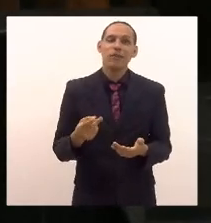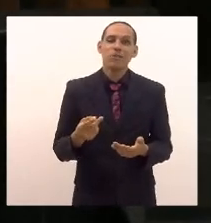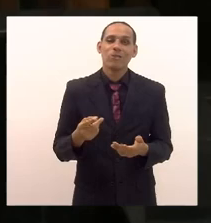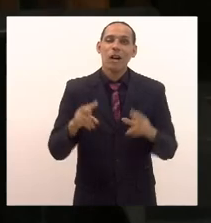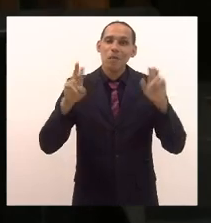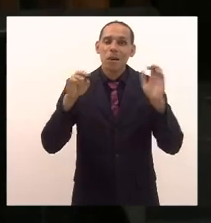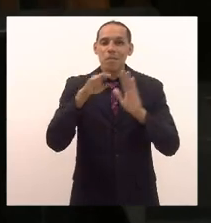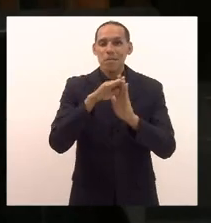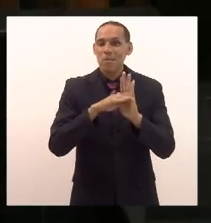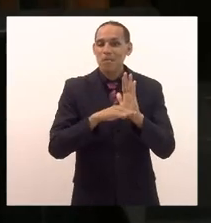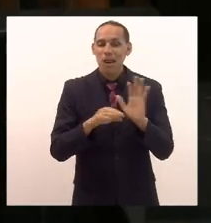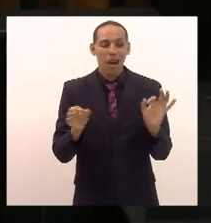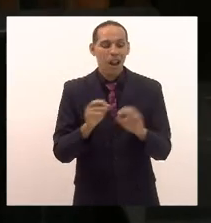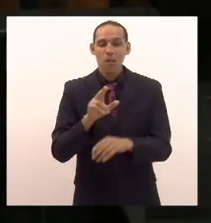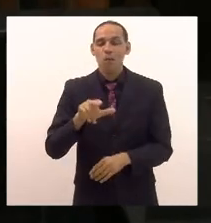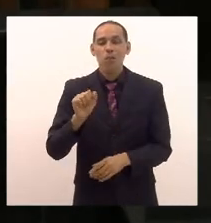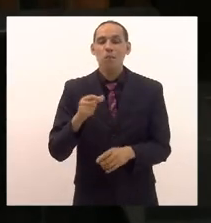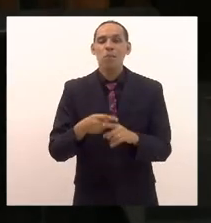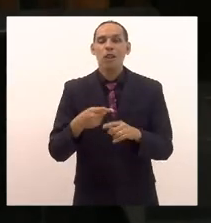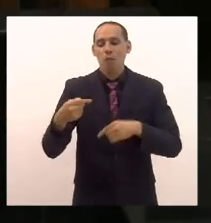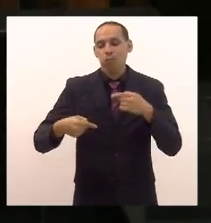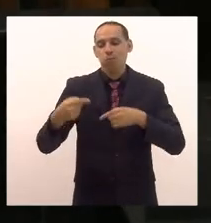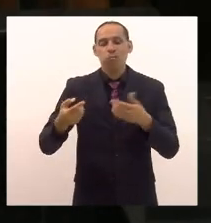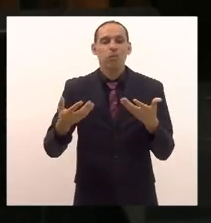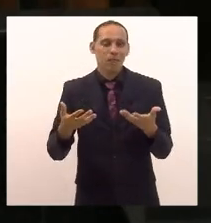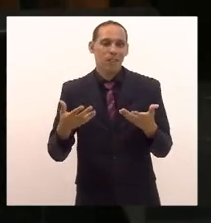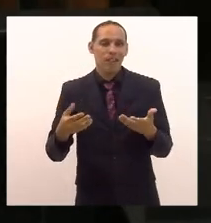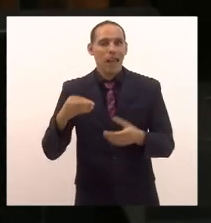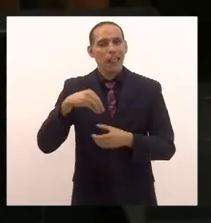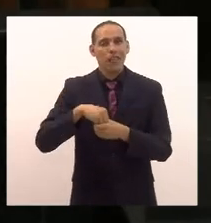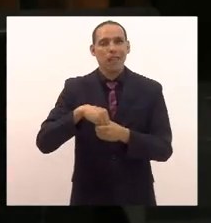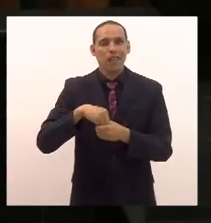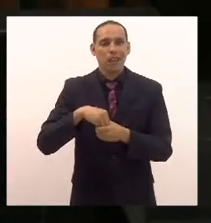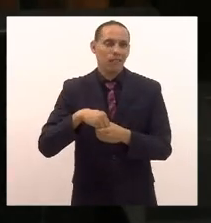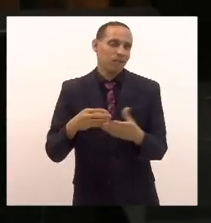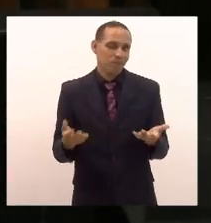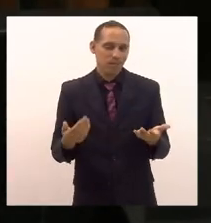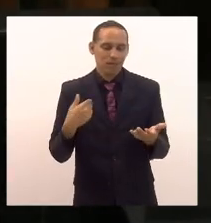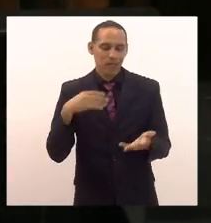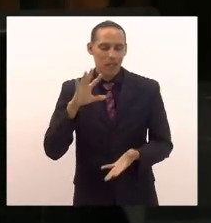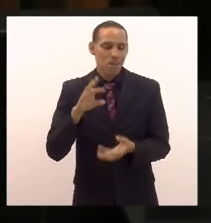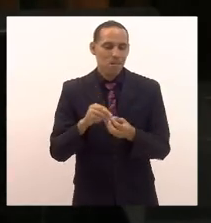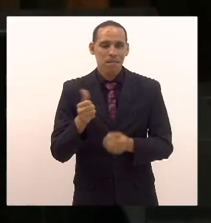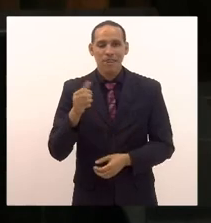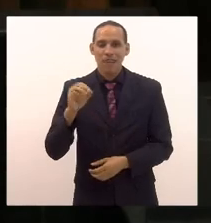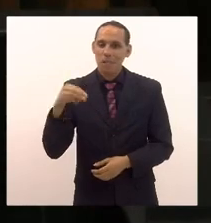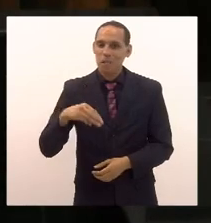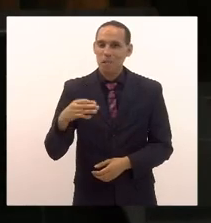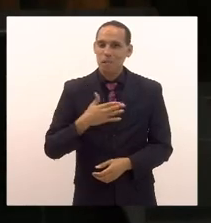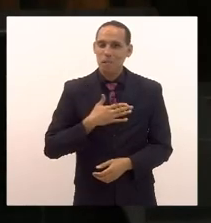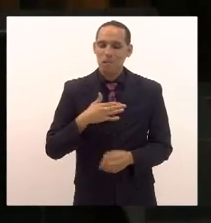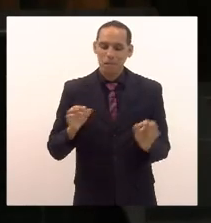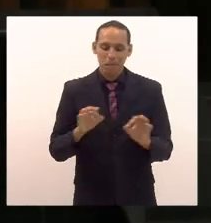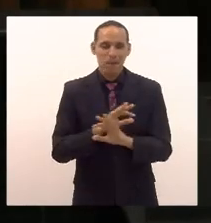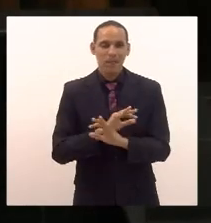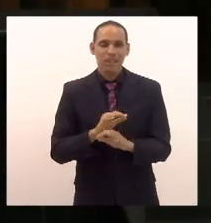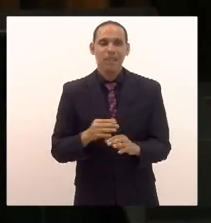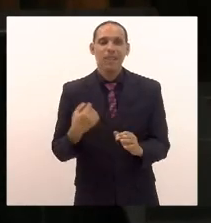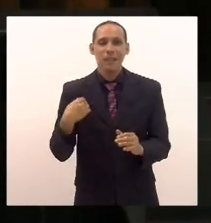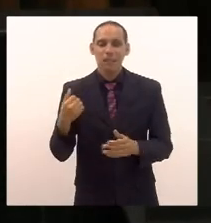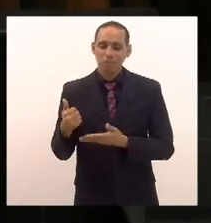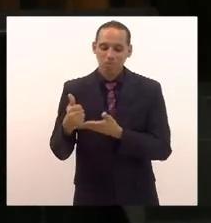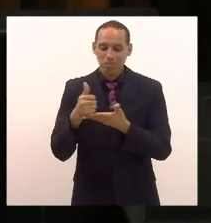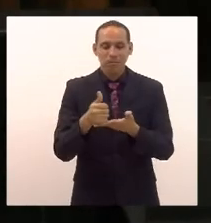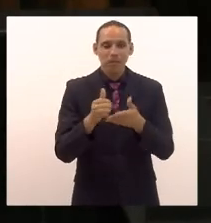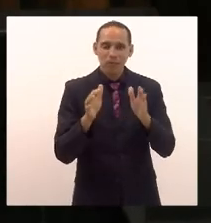eu acho que todo mundo quer discutir tudo na hora do dia então conclua aqui no meus dez minutos o que eu queria trazer